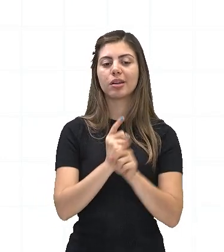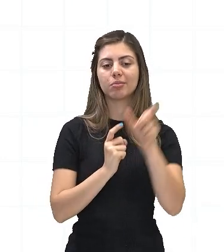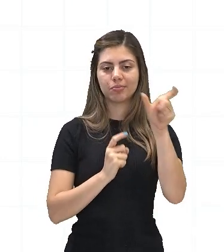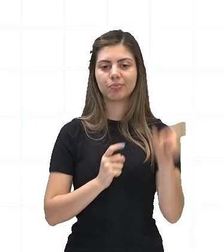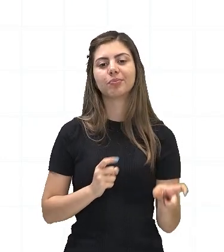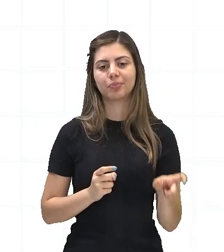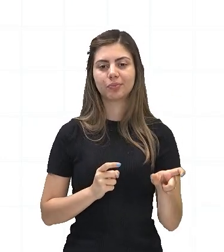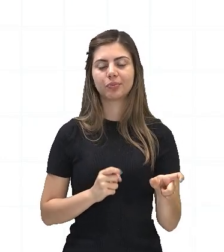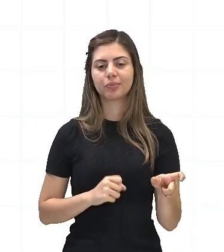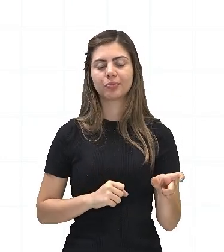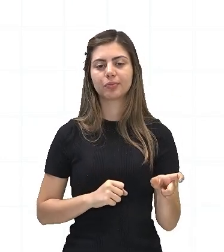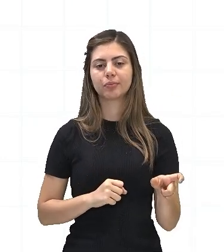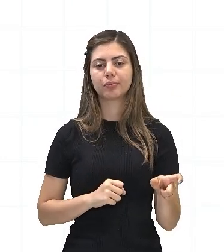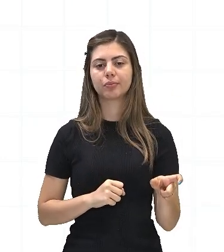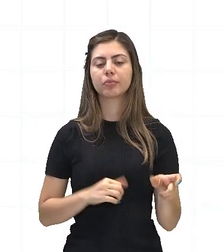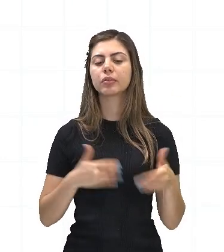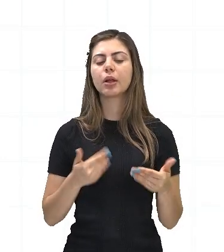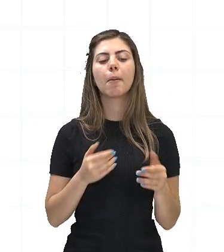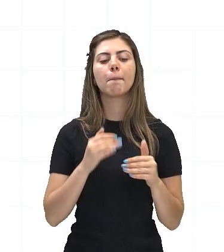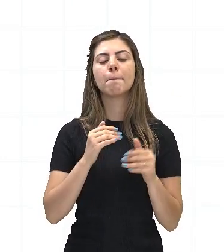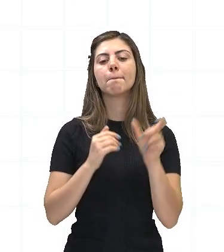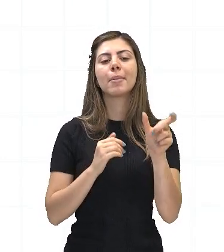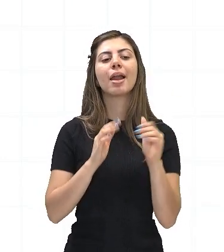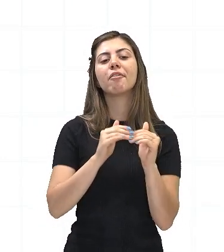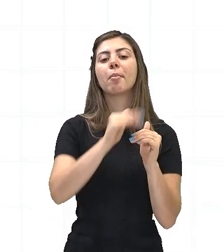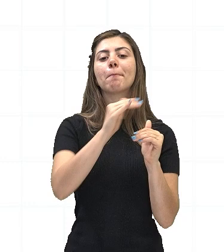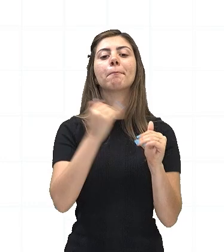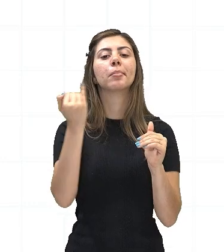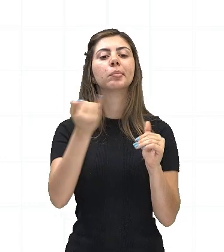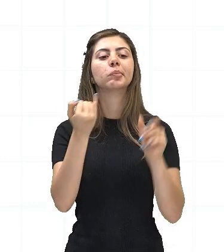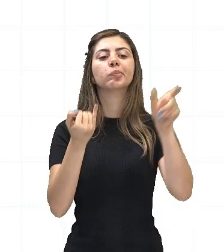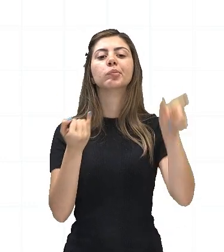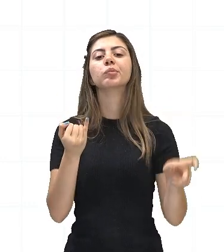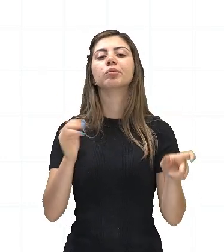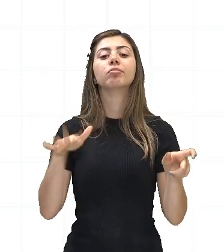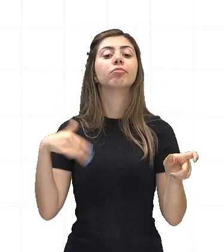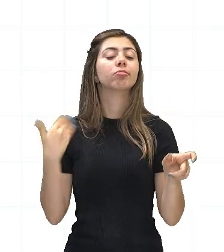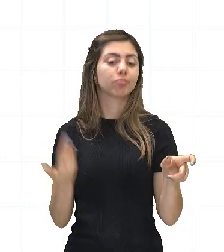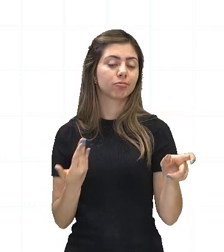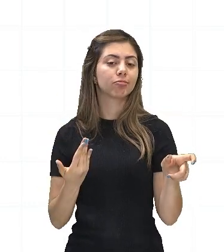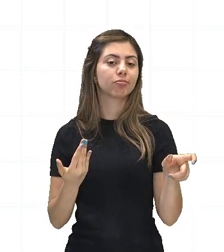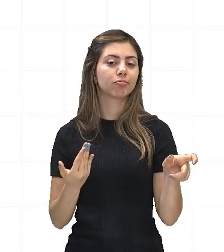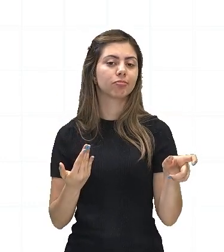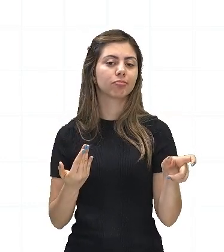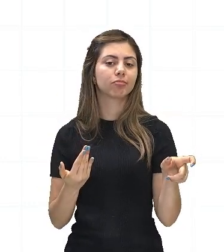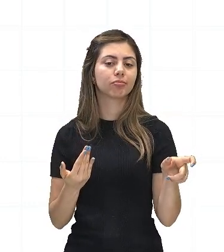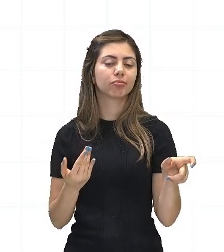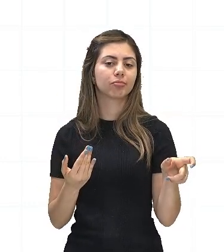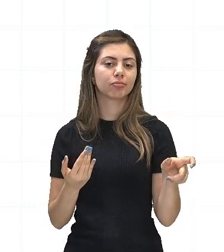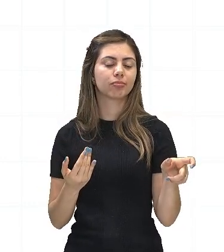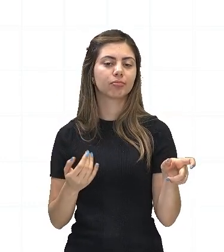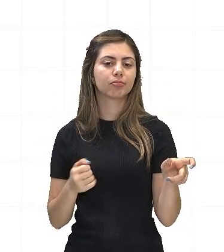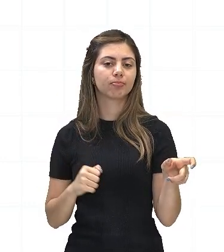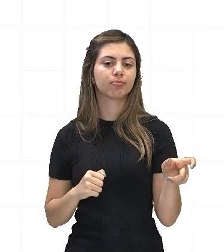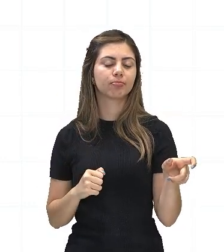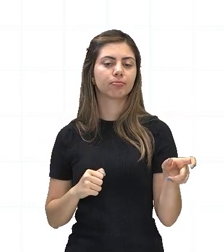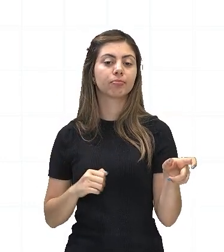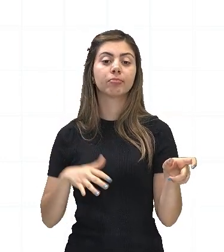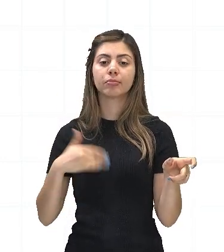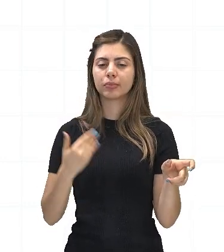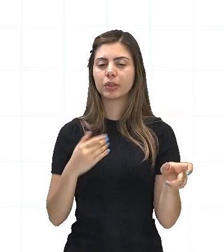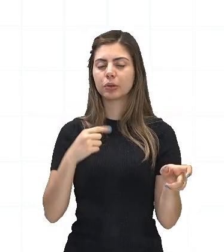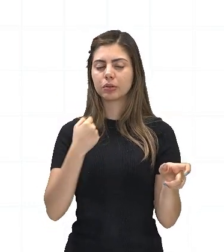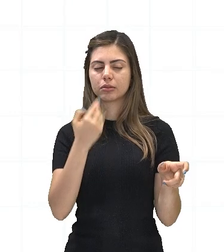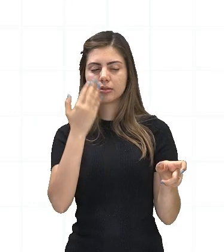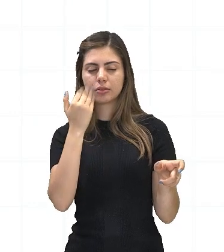natureza. E qual é a palavra mais importante desse meu sujeito, a natureza? Ora, eu sei mais sobre a informação